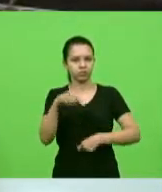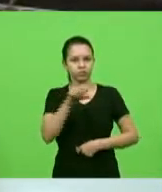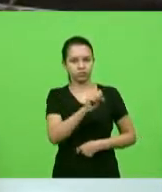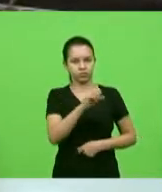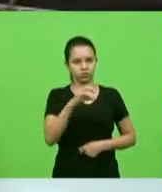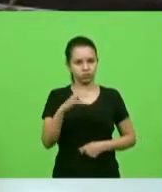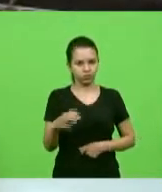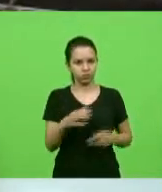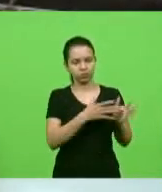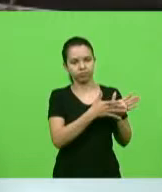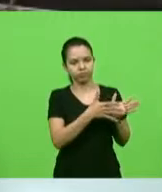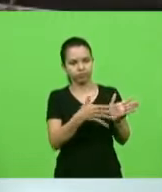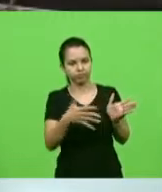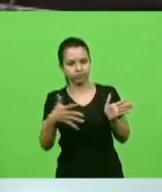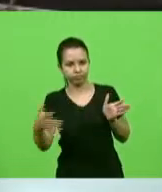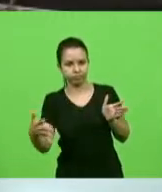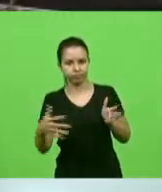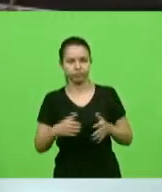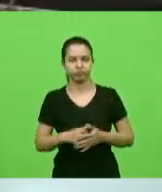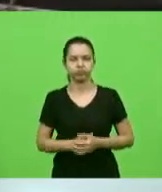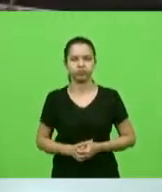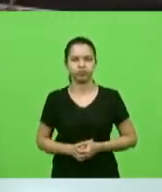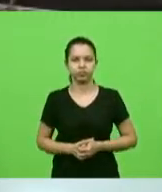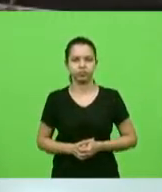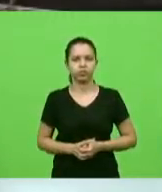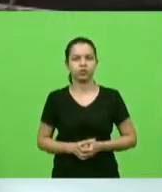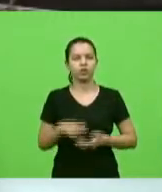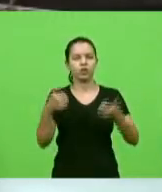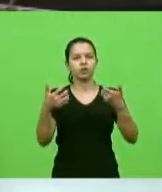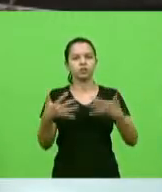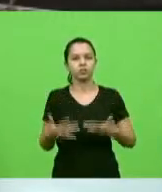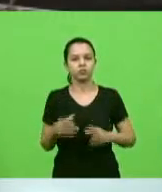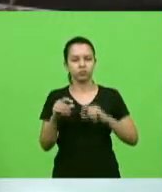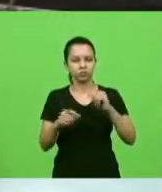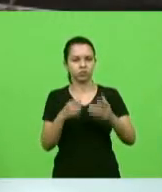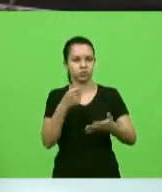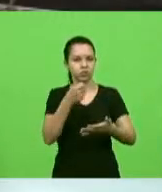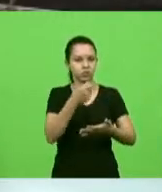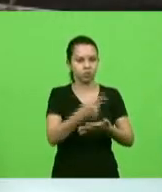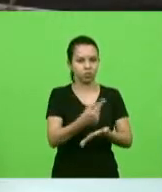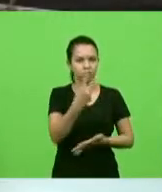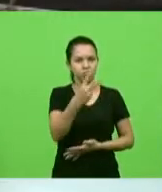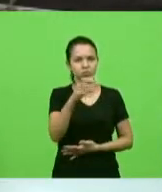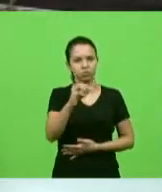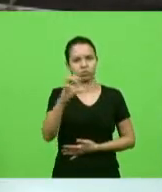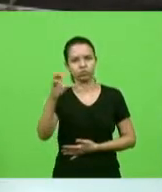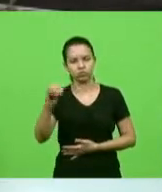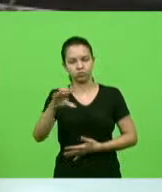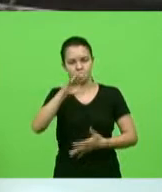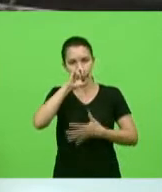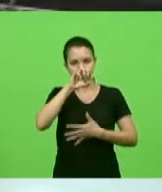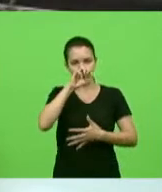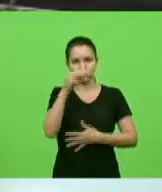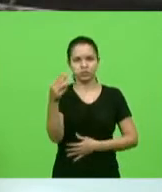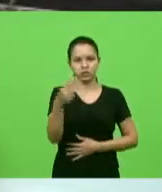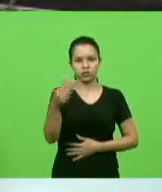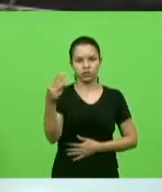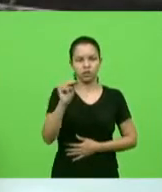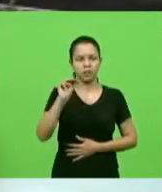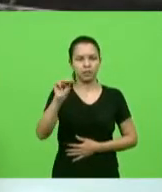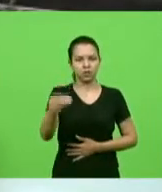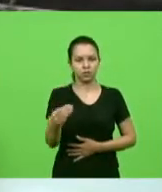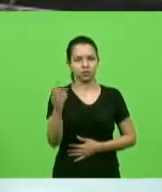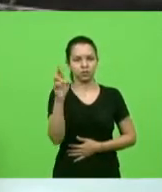nas últimas décadas. A matéria revelava a compra de 200 respiradores por R$ 33 milhões, de